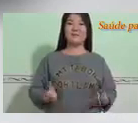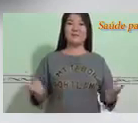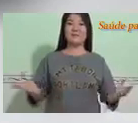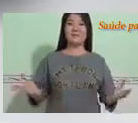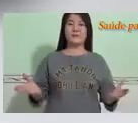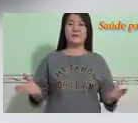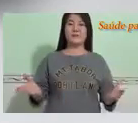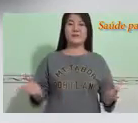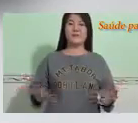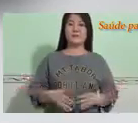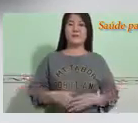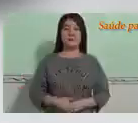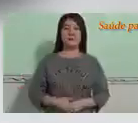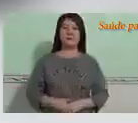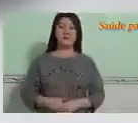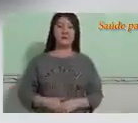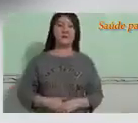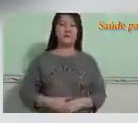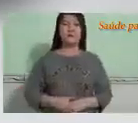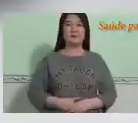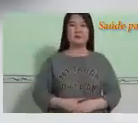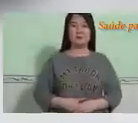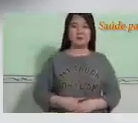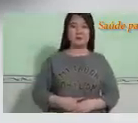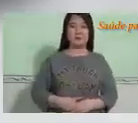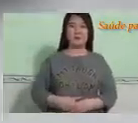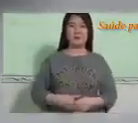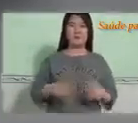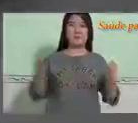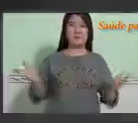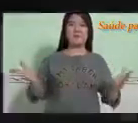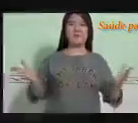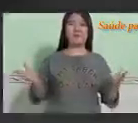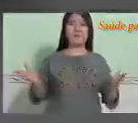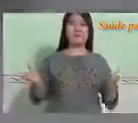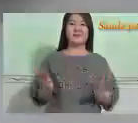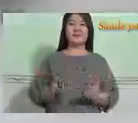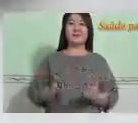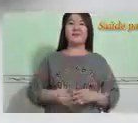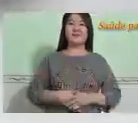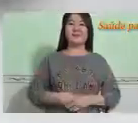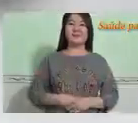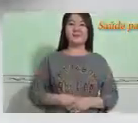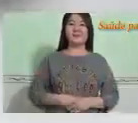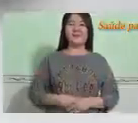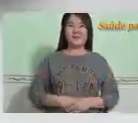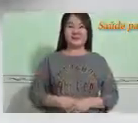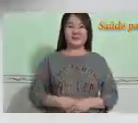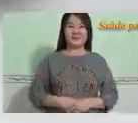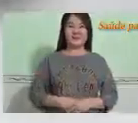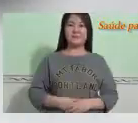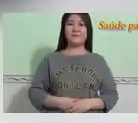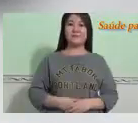em caso de varizes na região a tratar. Apesar de todos estes riscos, fotodepilação é considerado